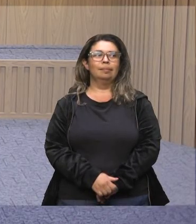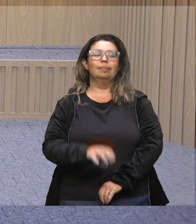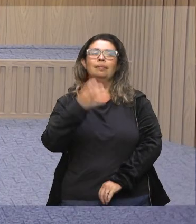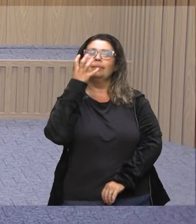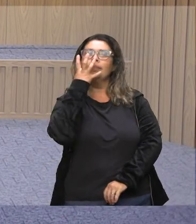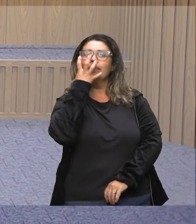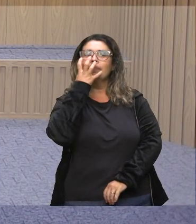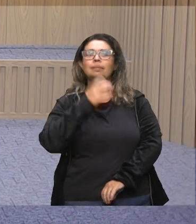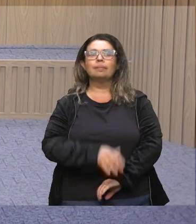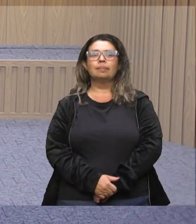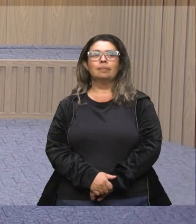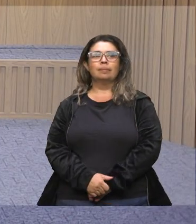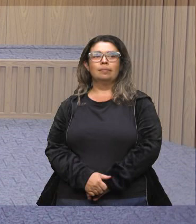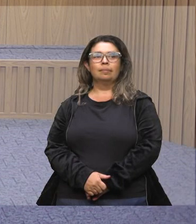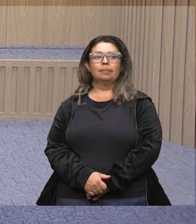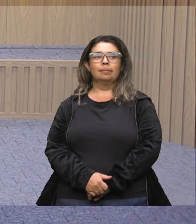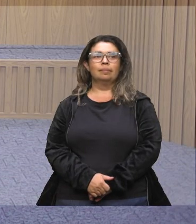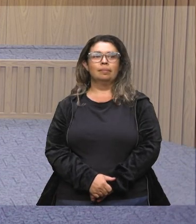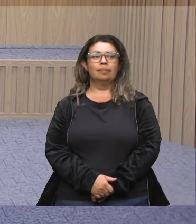Alexandre Cobra Vêncio.